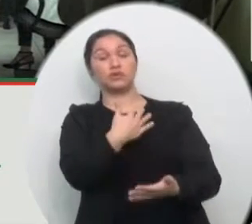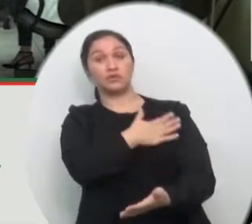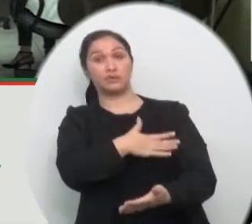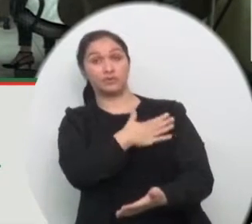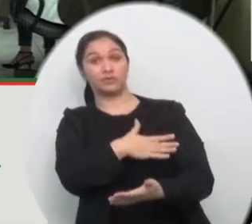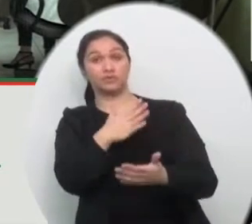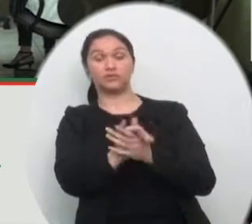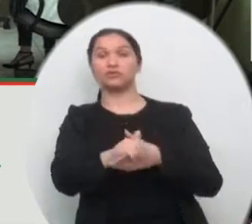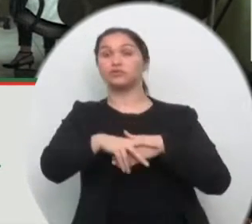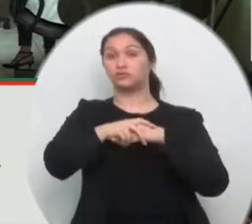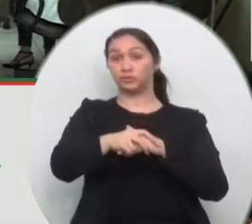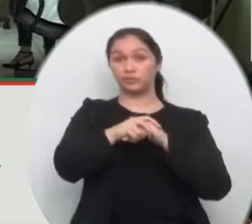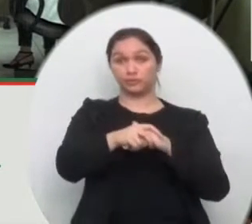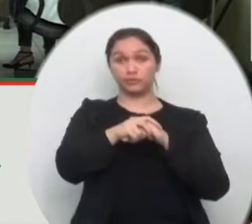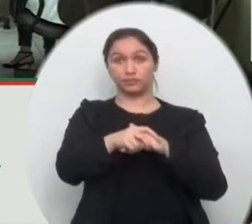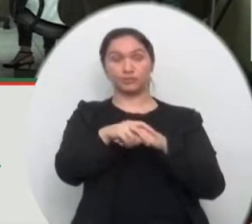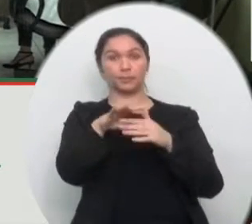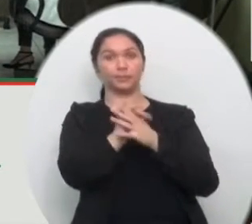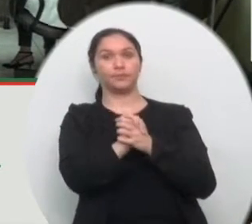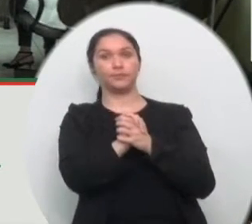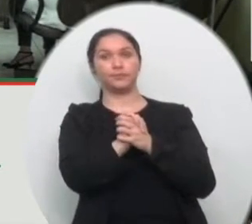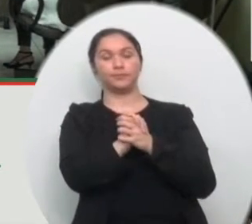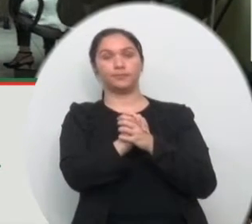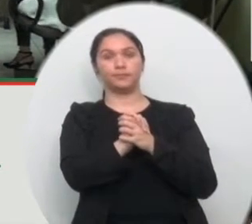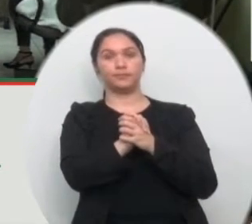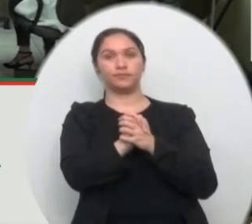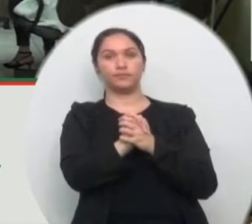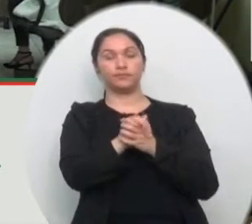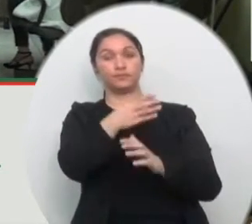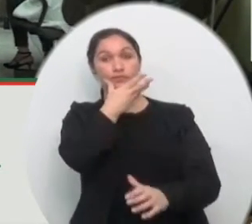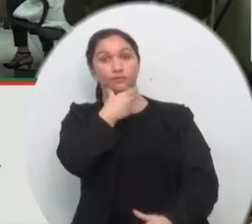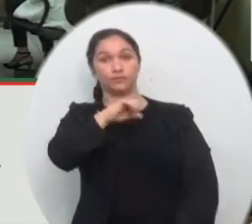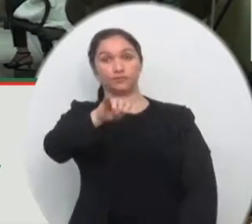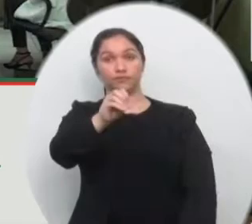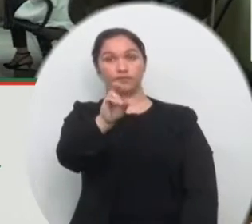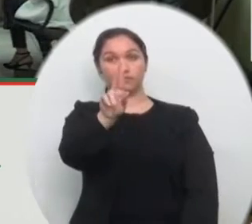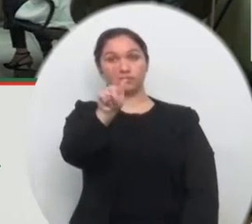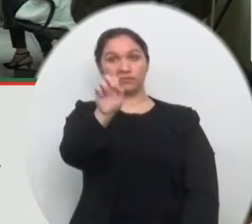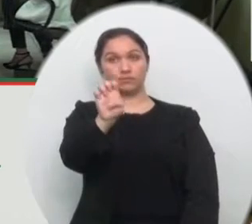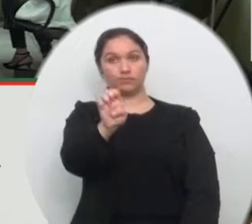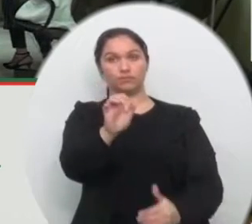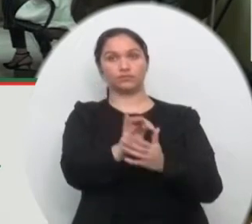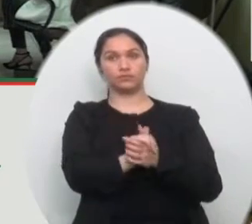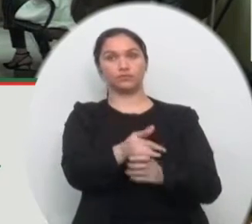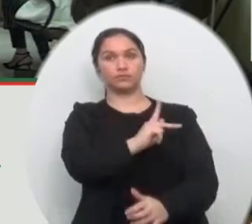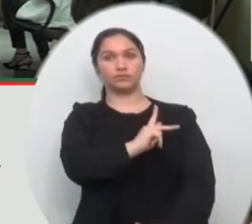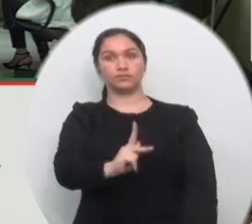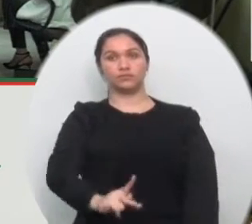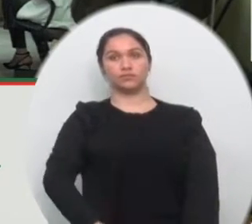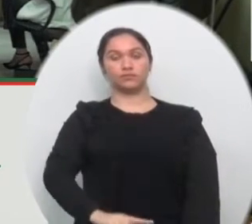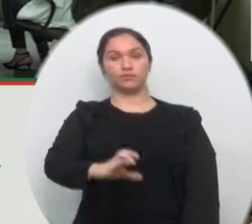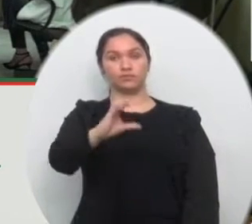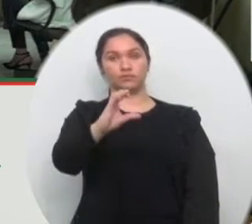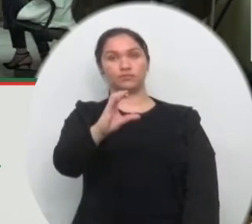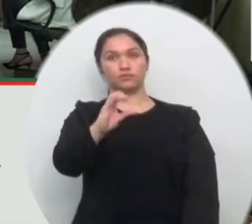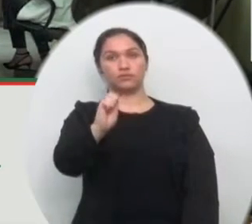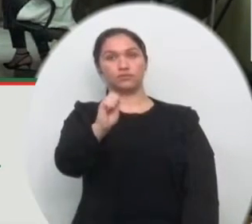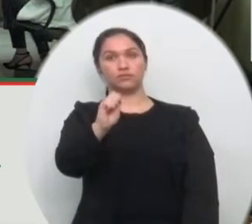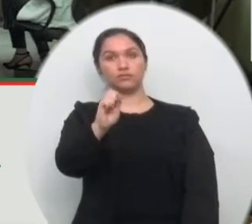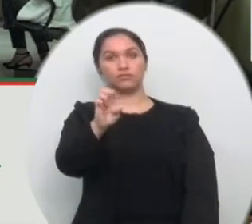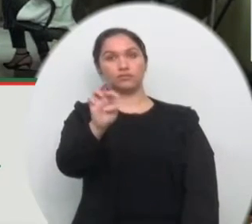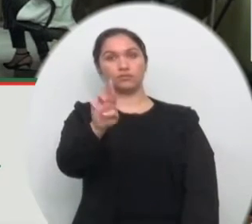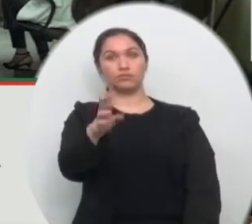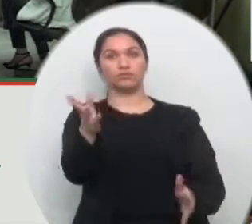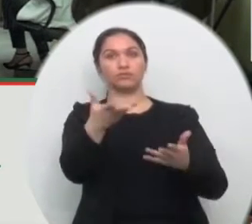de cumprimentar o Jorge Antônio Alves, presidente do CAEP do Verdinho, passar a palavra ao vereador